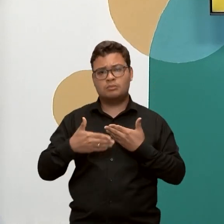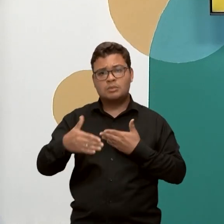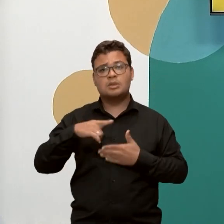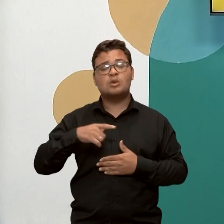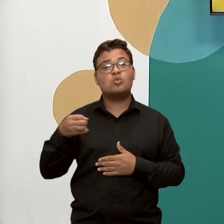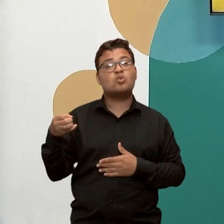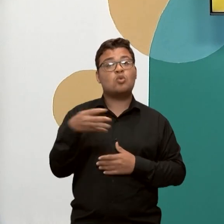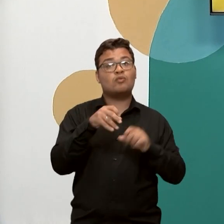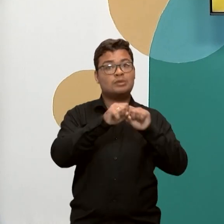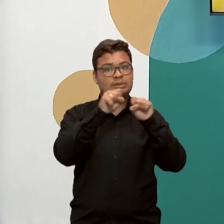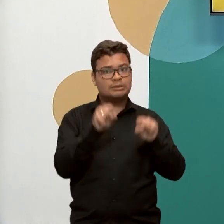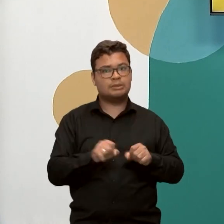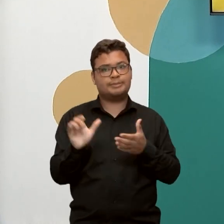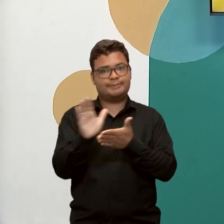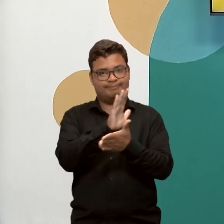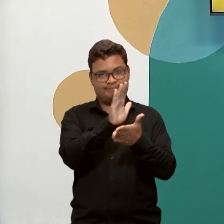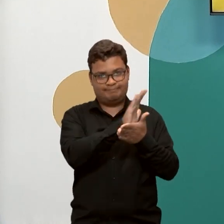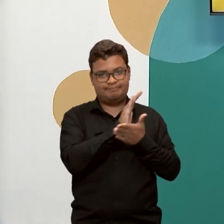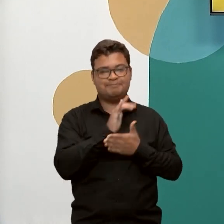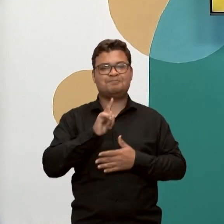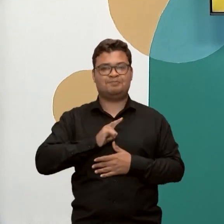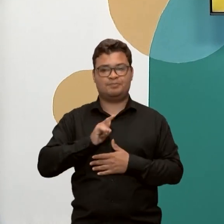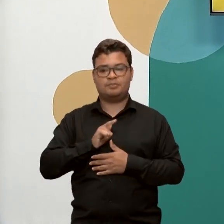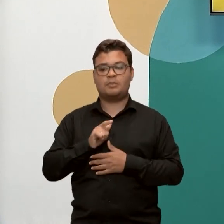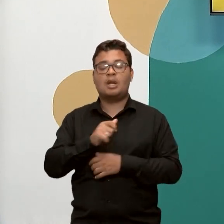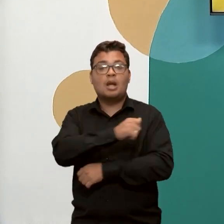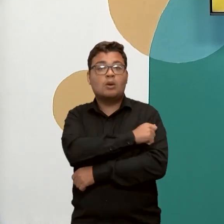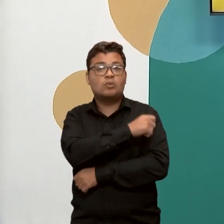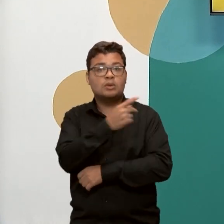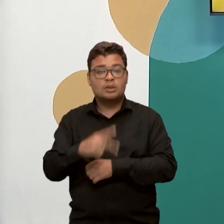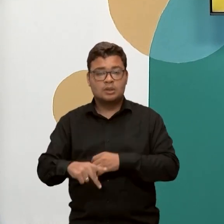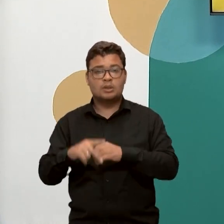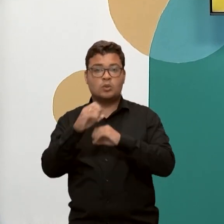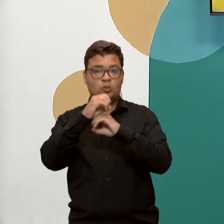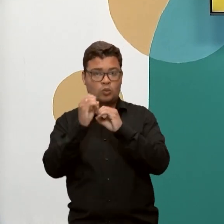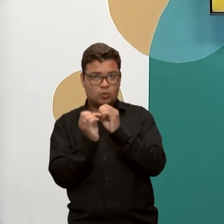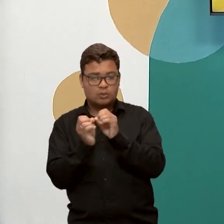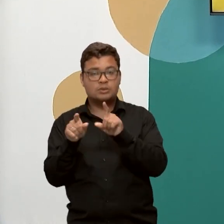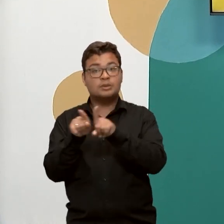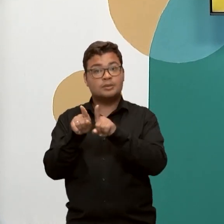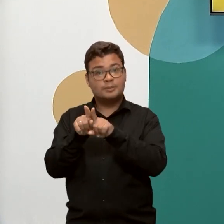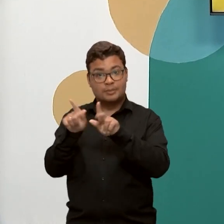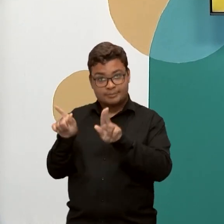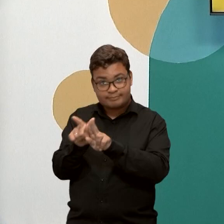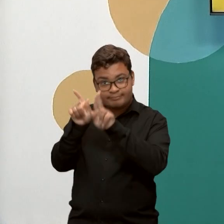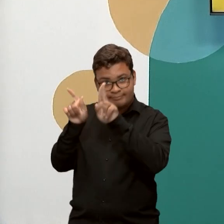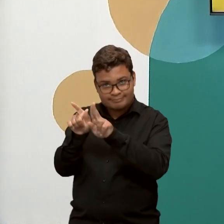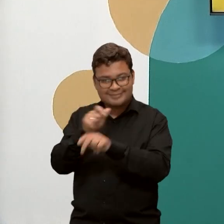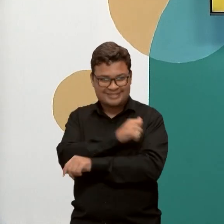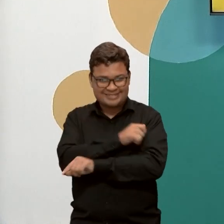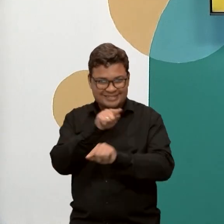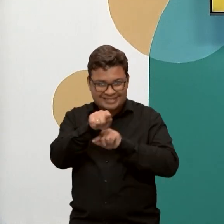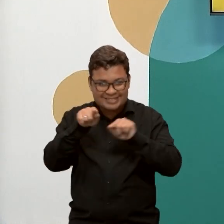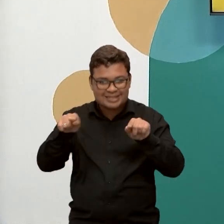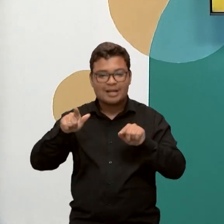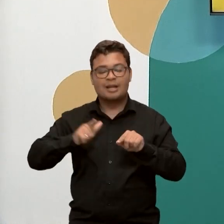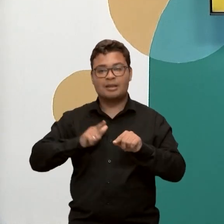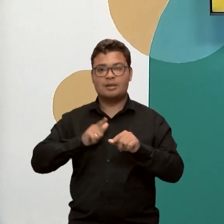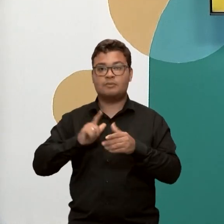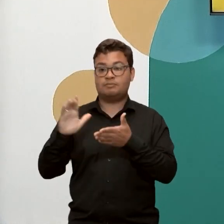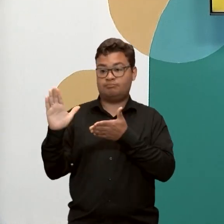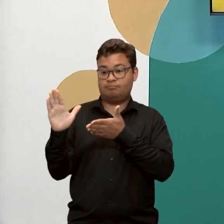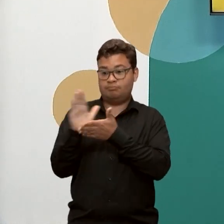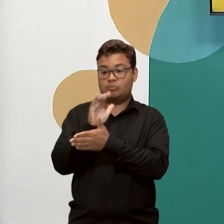de Goiás e de outras instituições de ensino da região metropolitana de Goiânia. O passe livre estudantil mudou e a partir